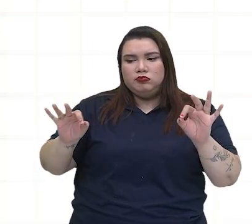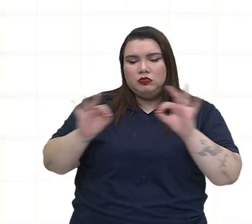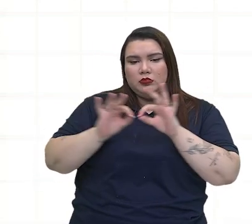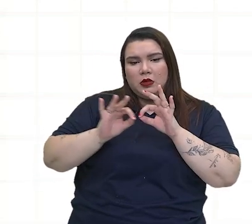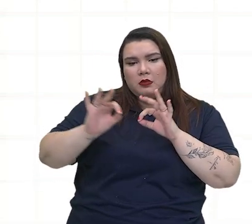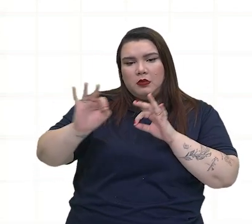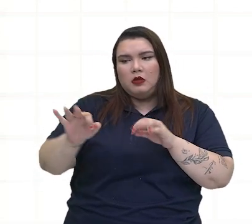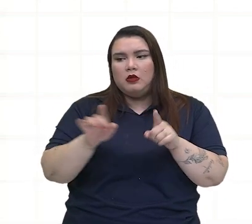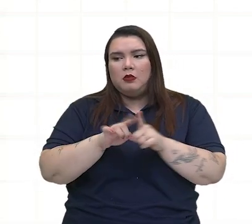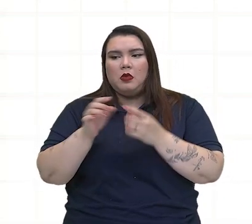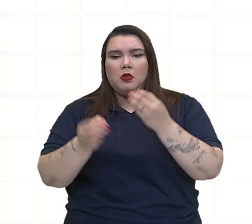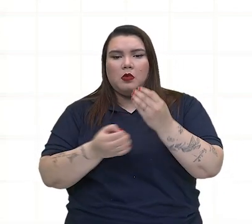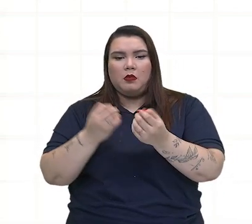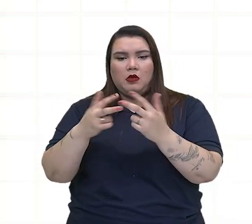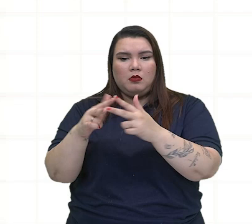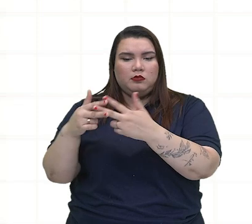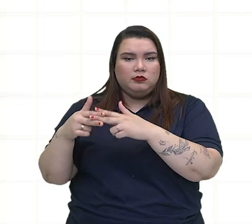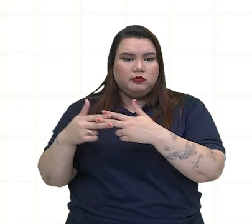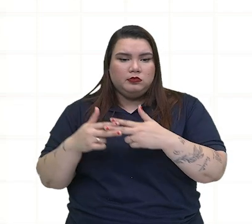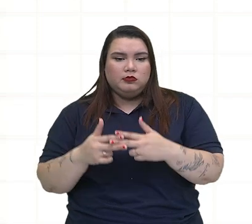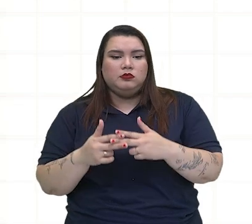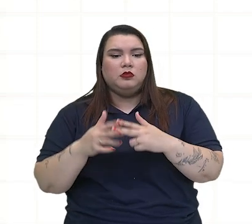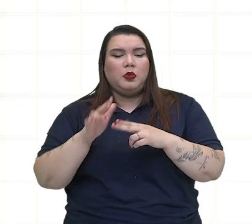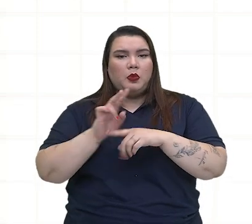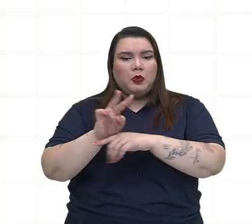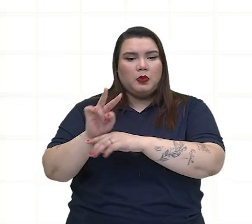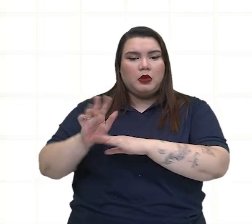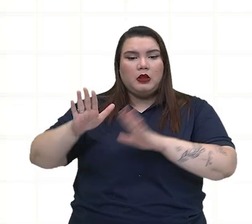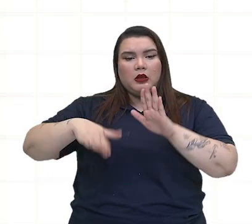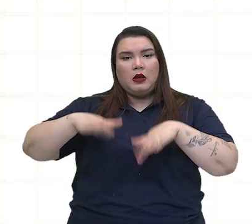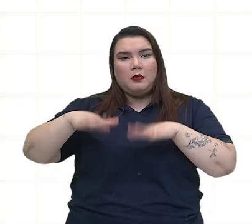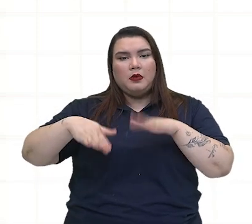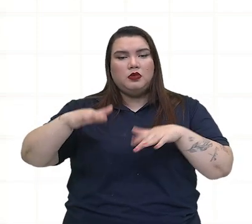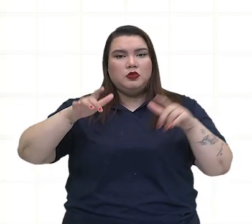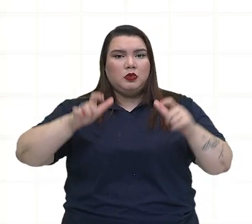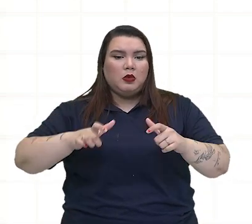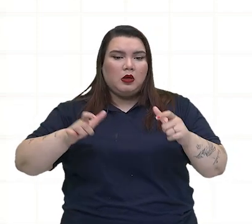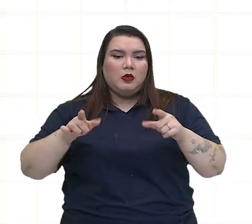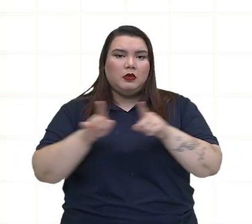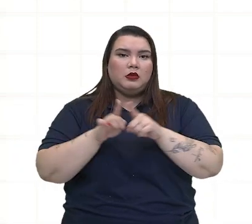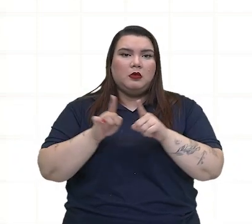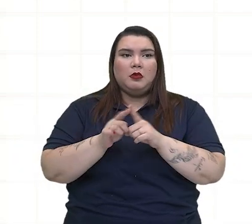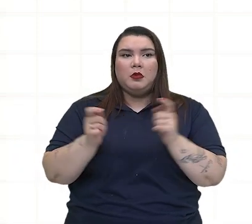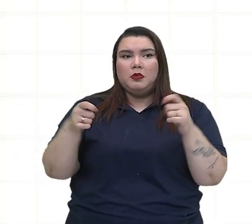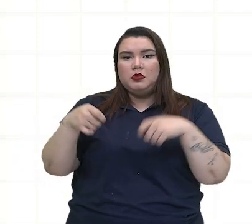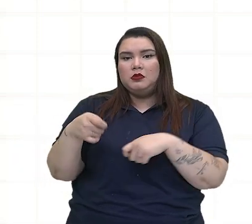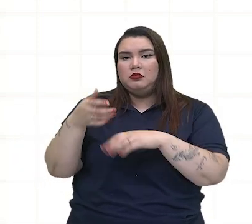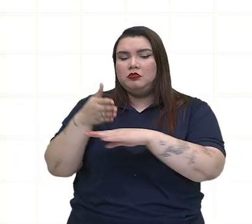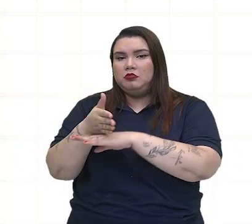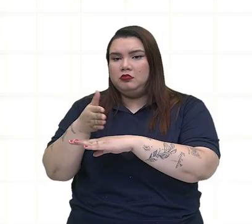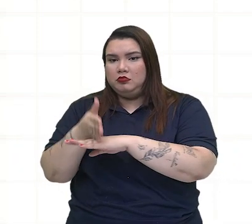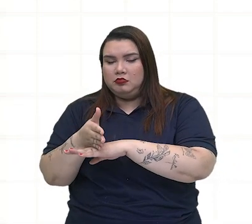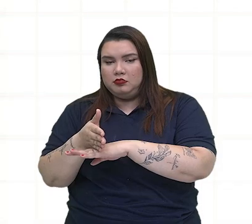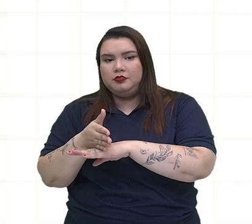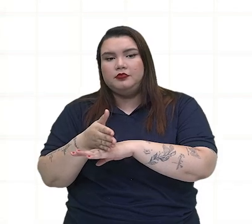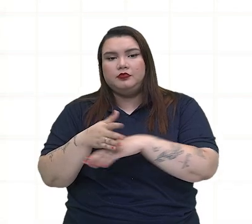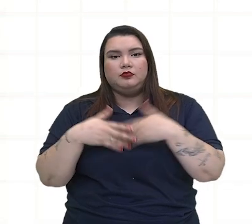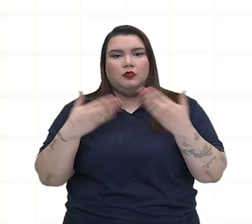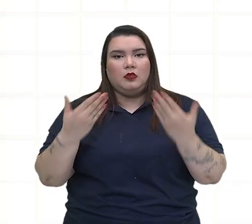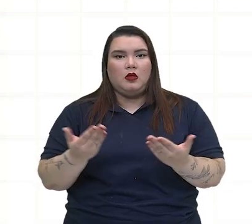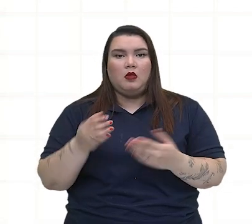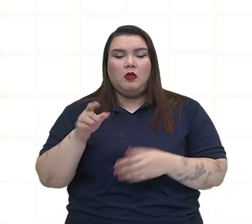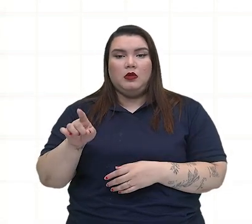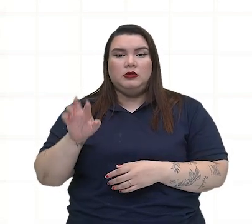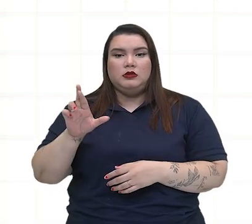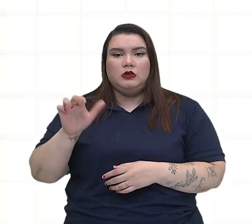de manutenção, dependendo da região e do acesso disponível. Então, o